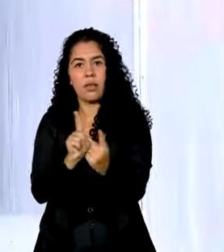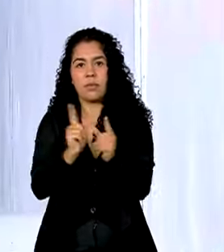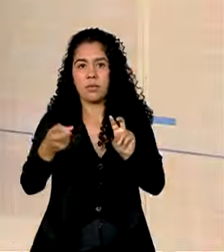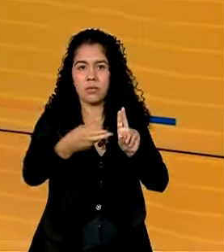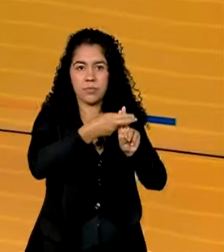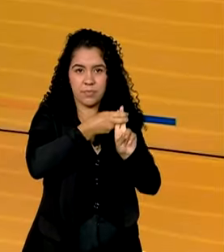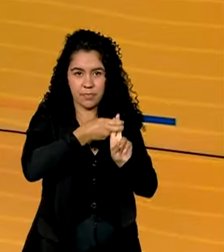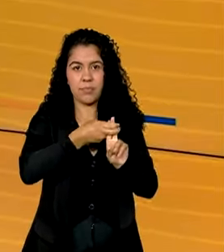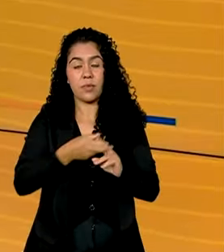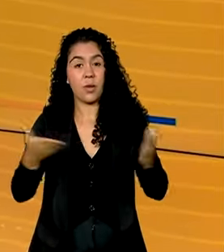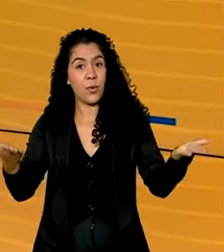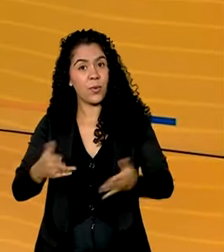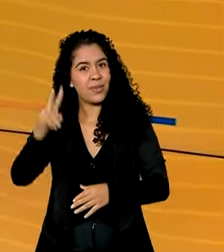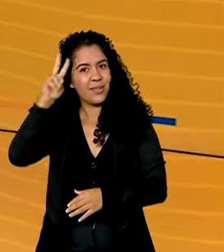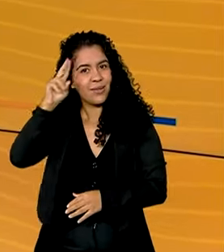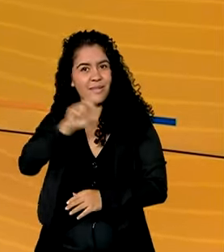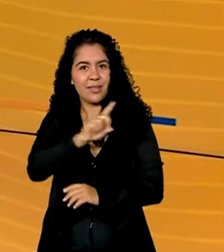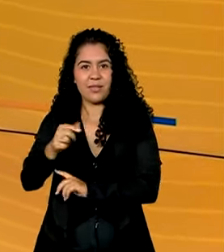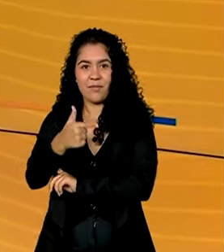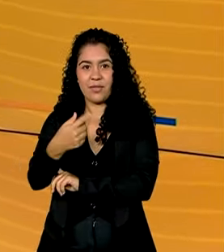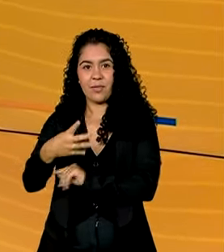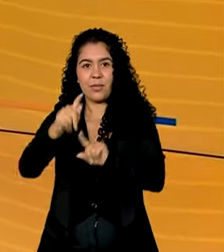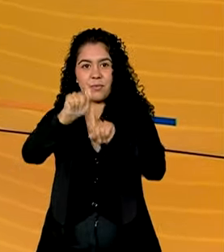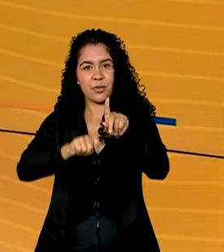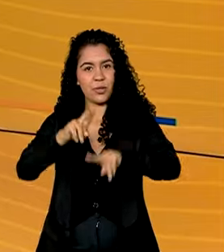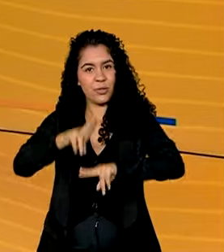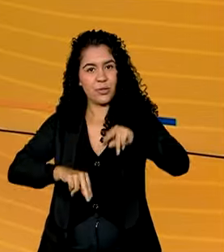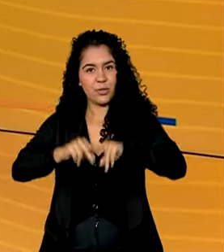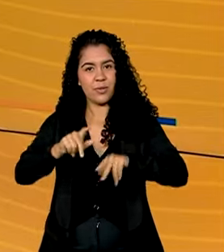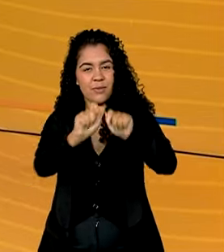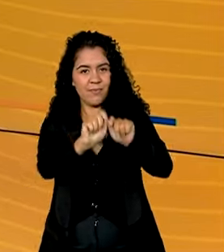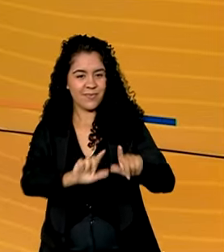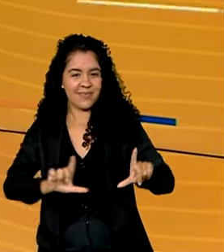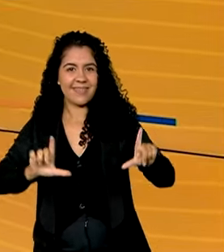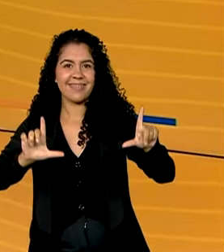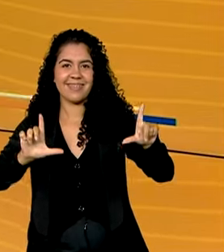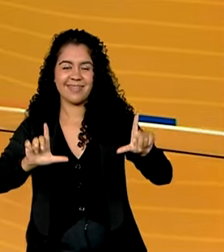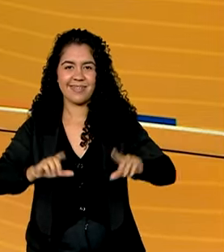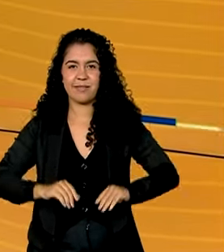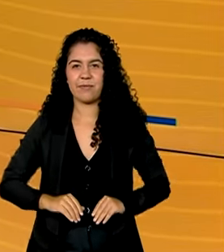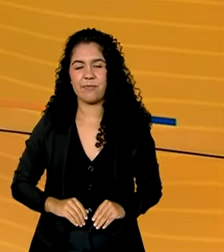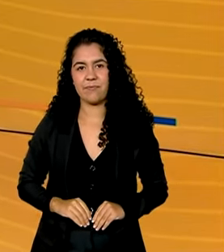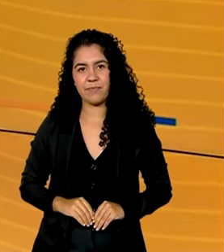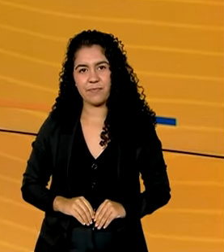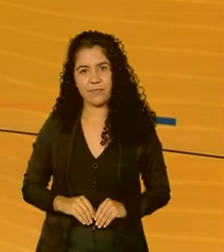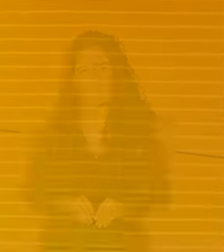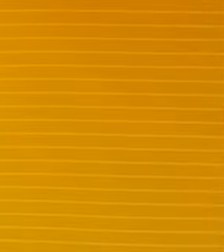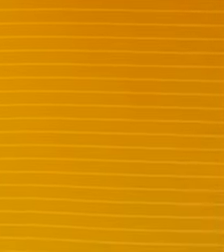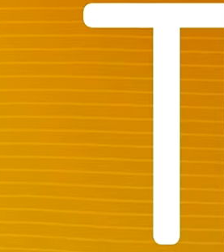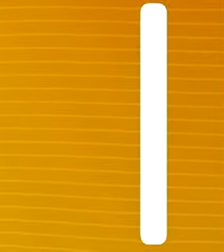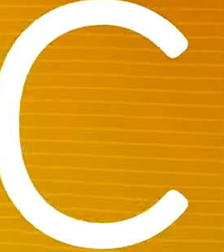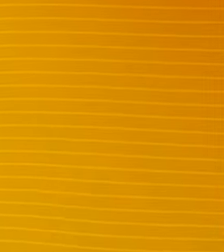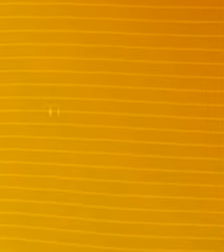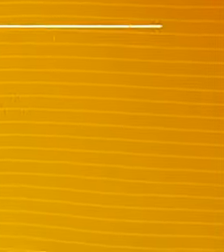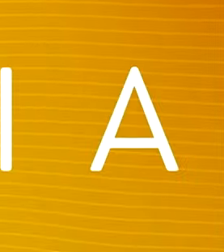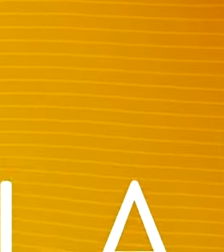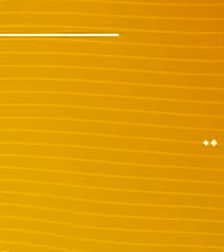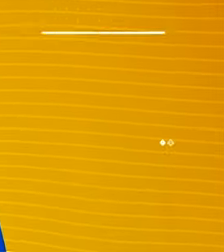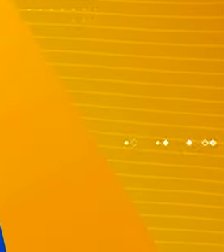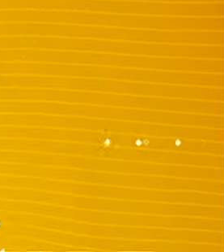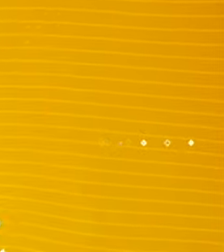do SUS. Segunda-feira, 24 de junho. O Brasil em Dia começa agora.